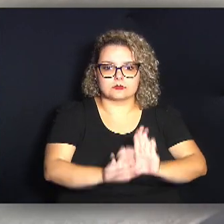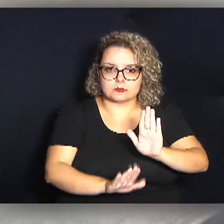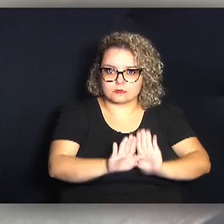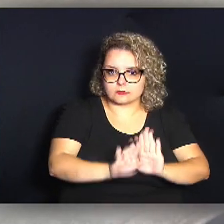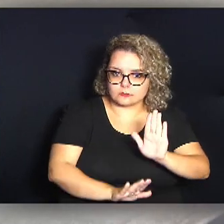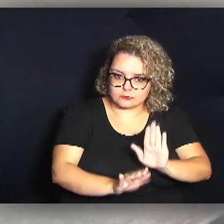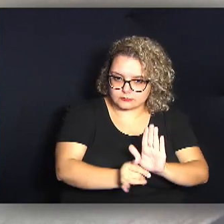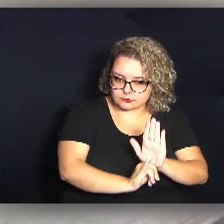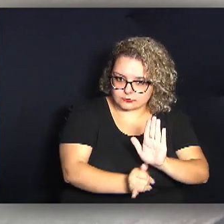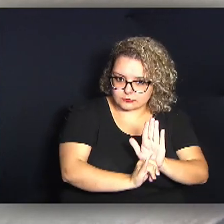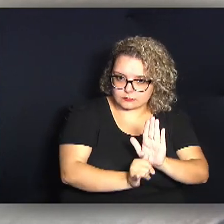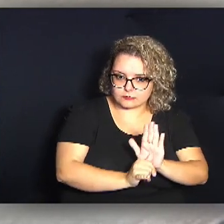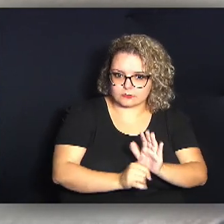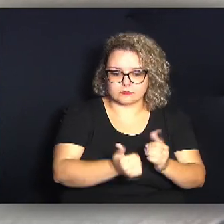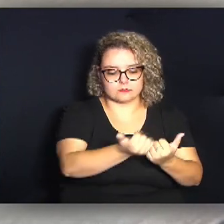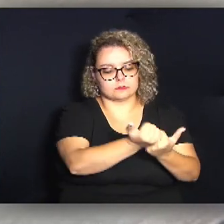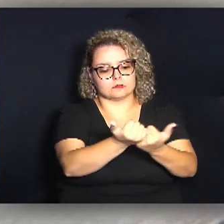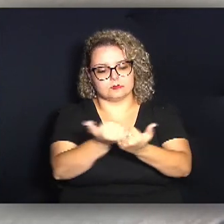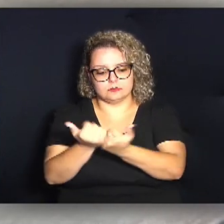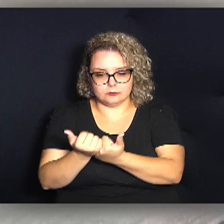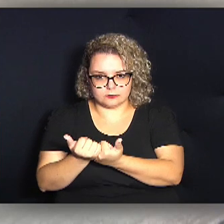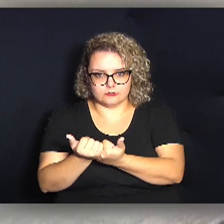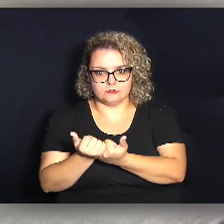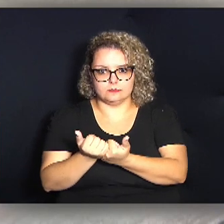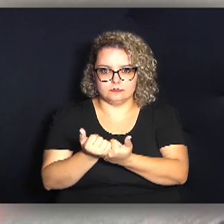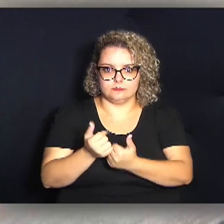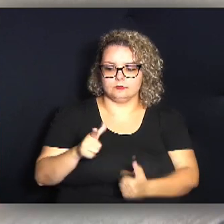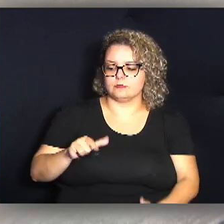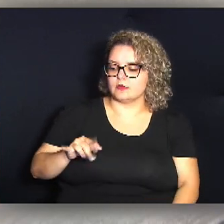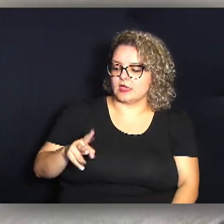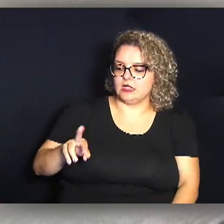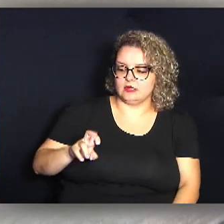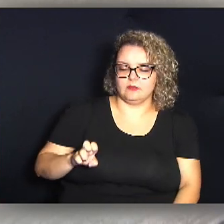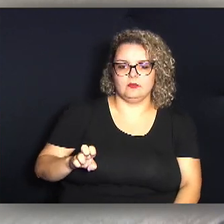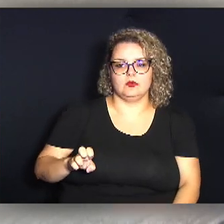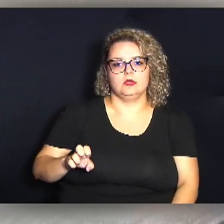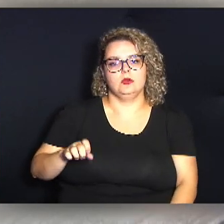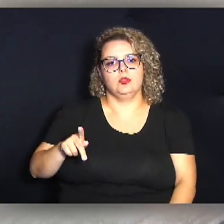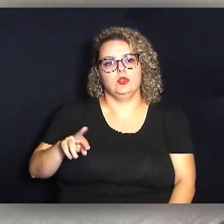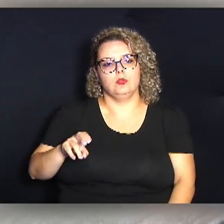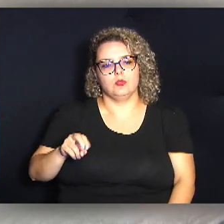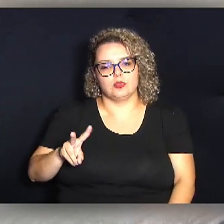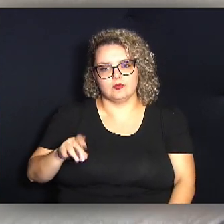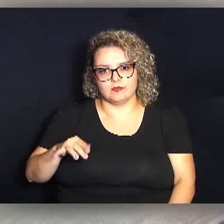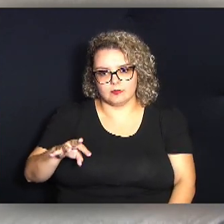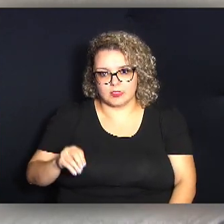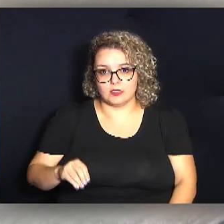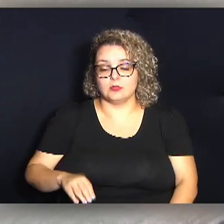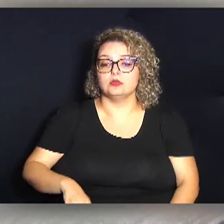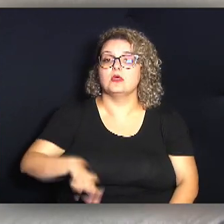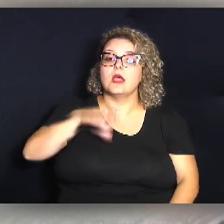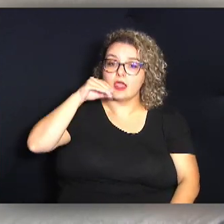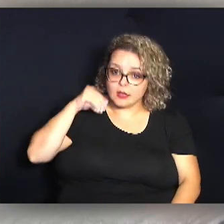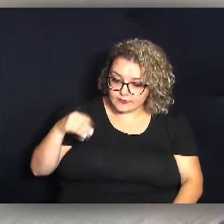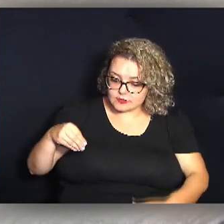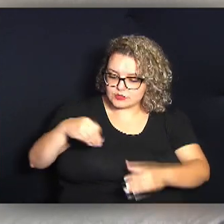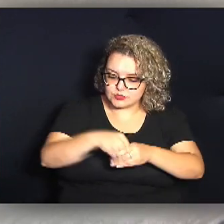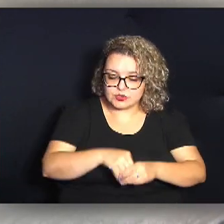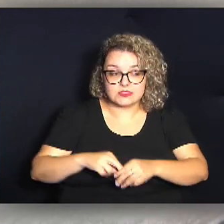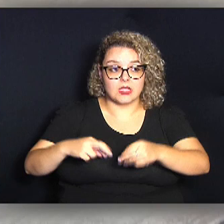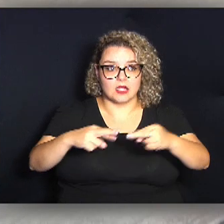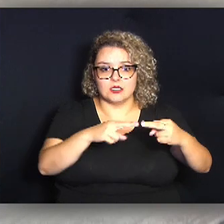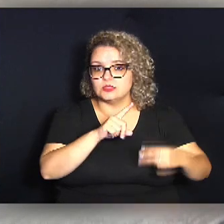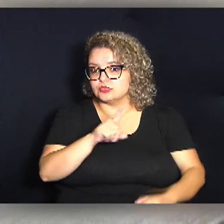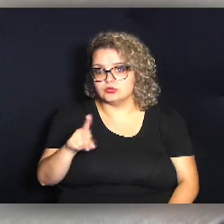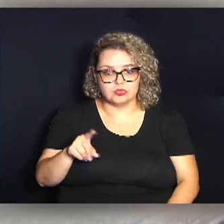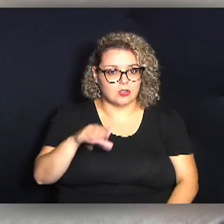esses cargos, eles são de livre provimento, são funcionários da rede Mário Gatti, não são